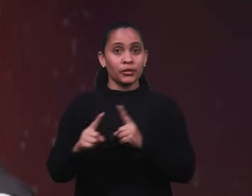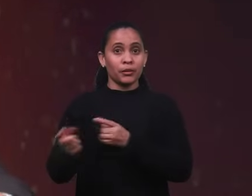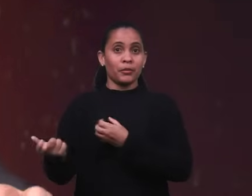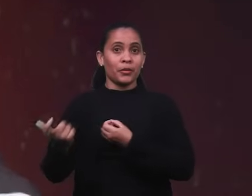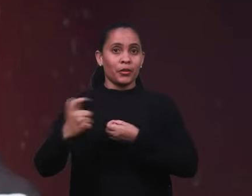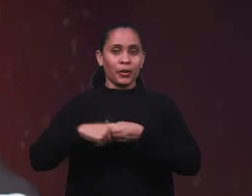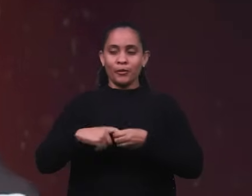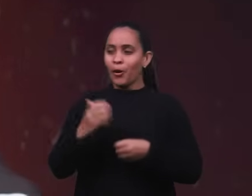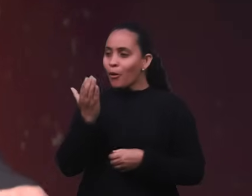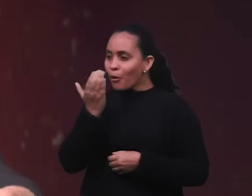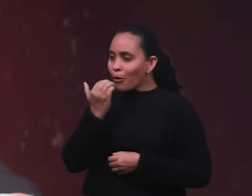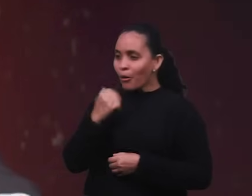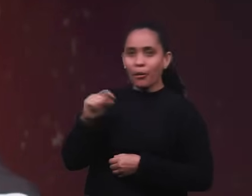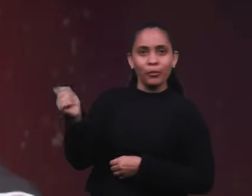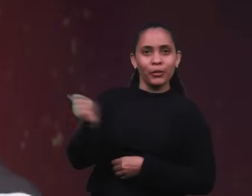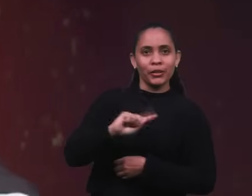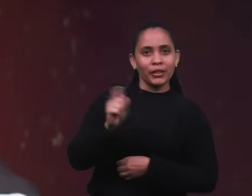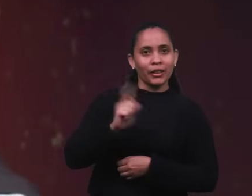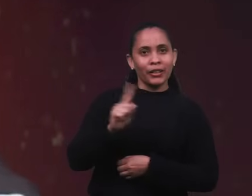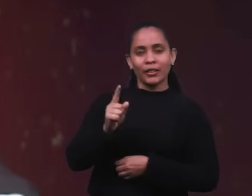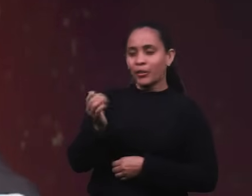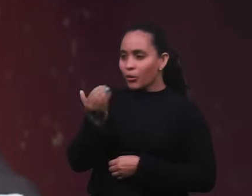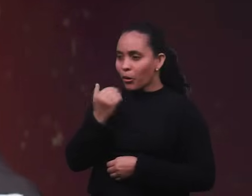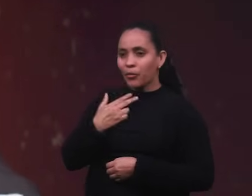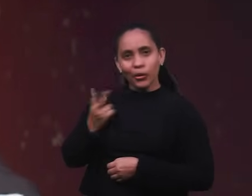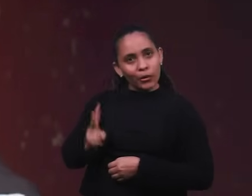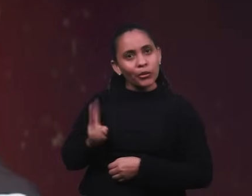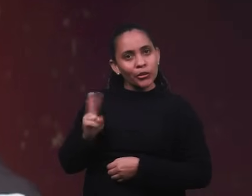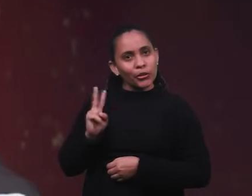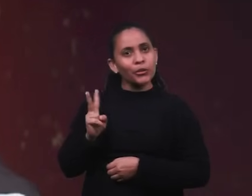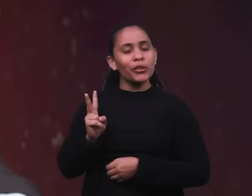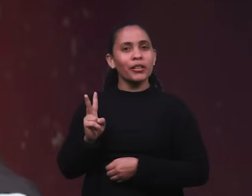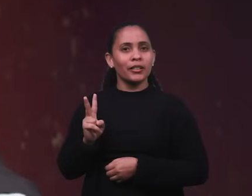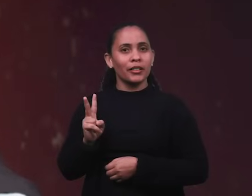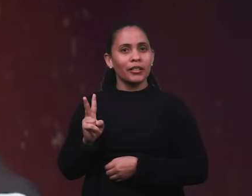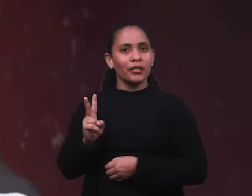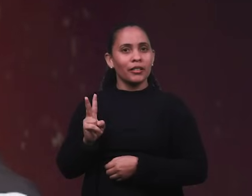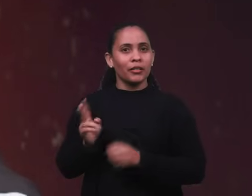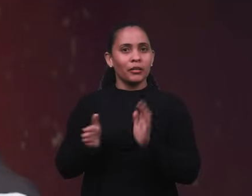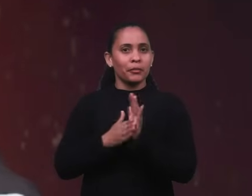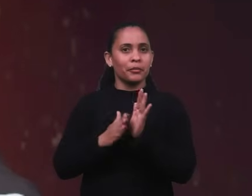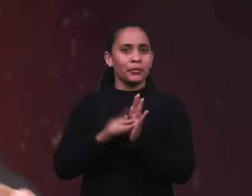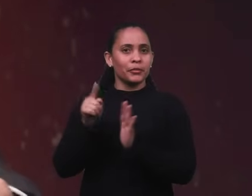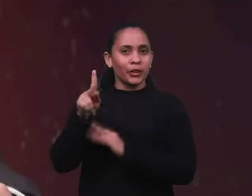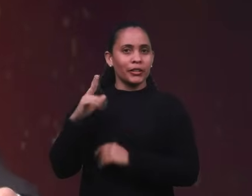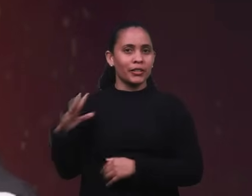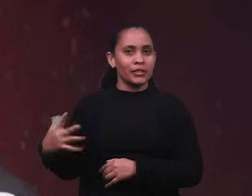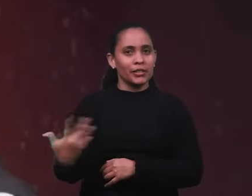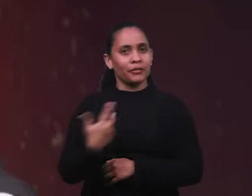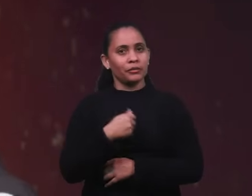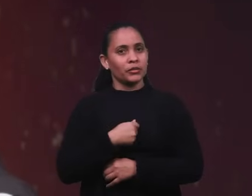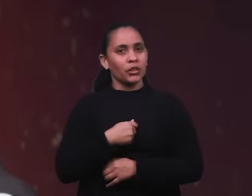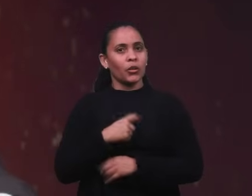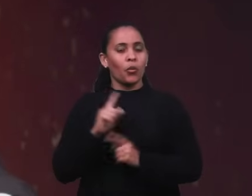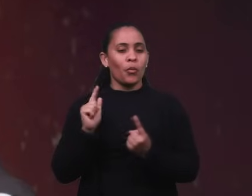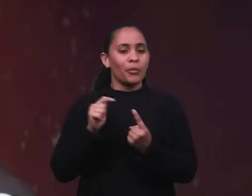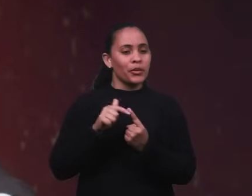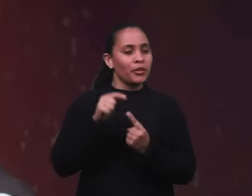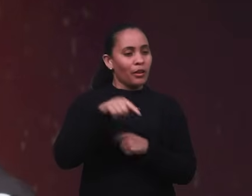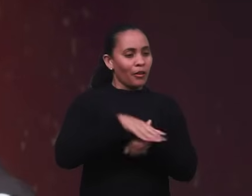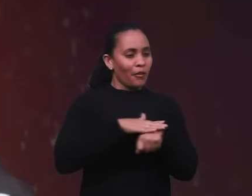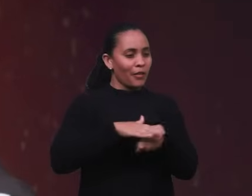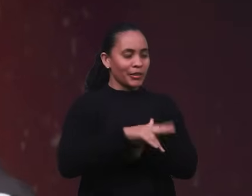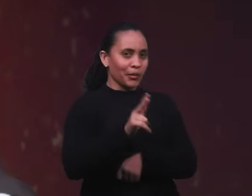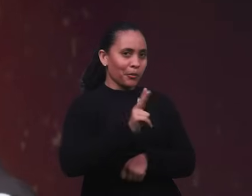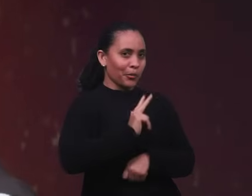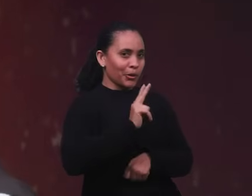com a comida e ele não come. A palavra não fala que esse alimento, ele continua o projeto de salvação. Então o objetivo ali é ele ter uma conversa, ele e